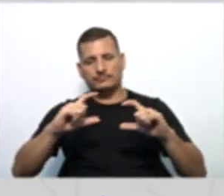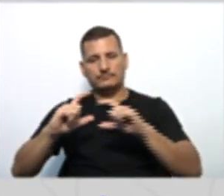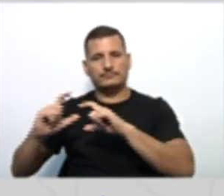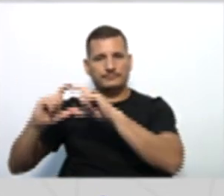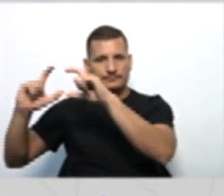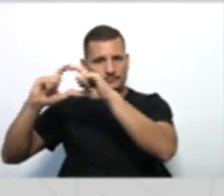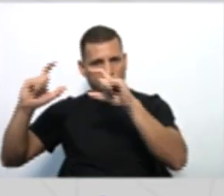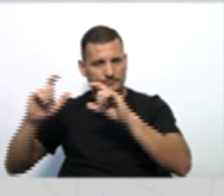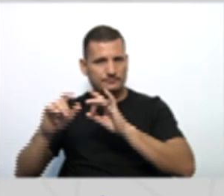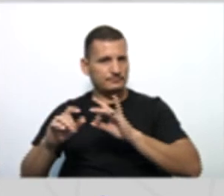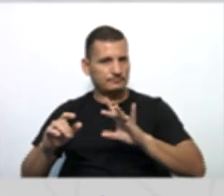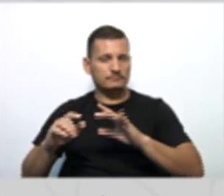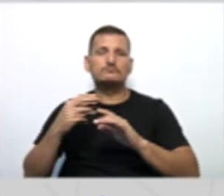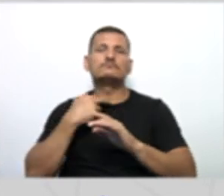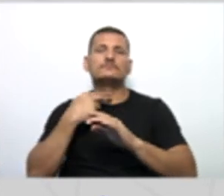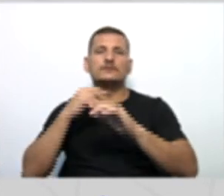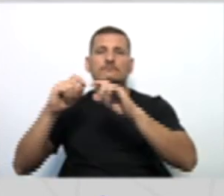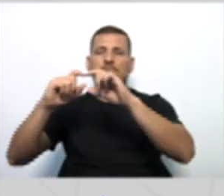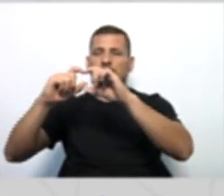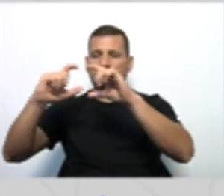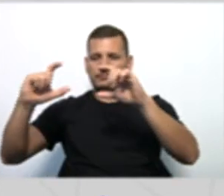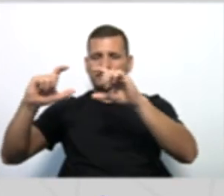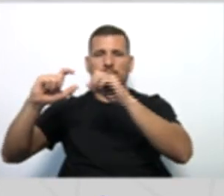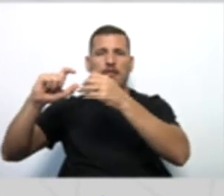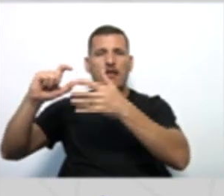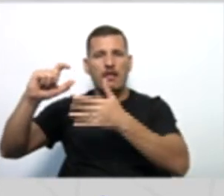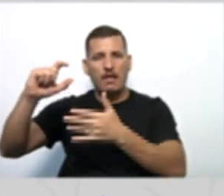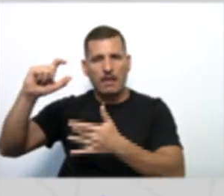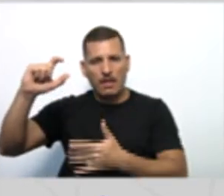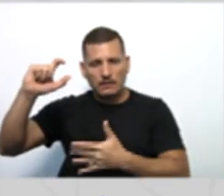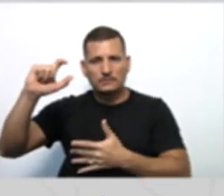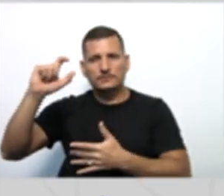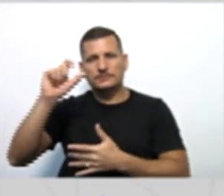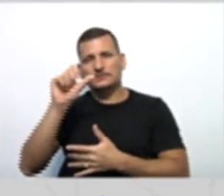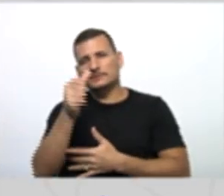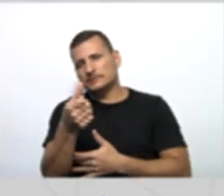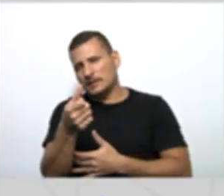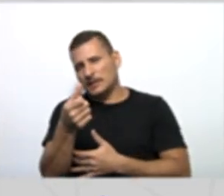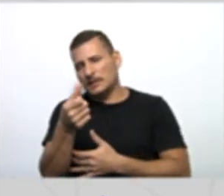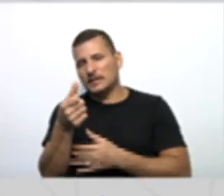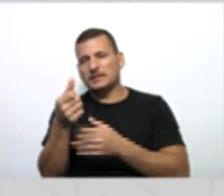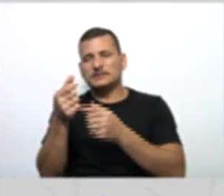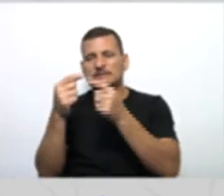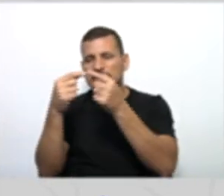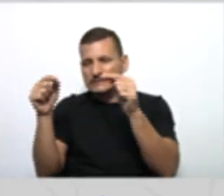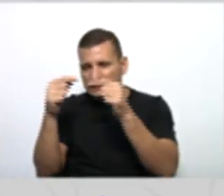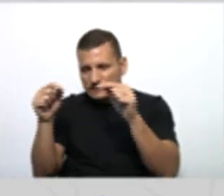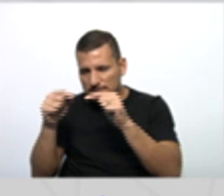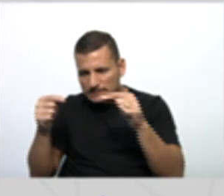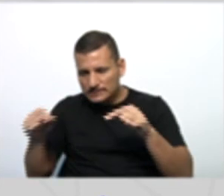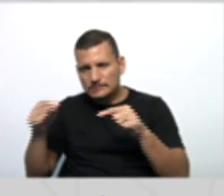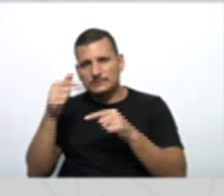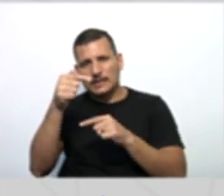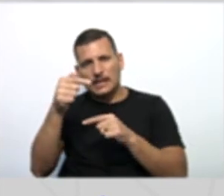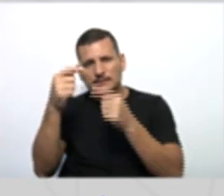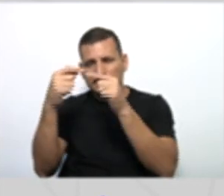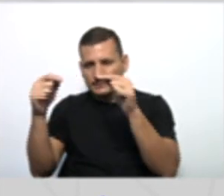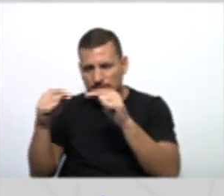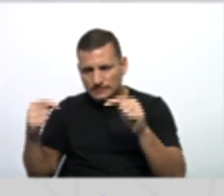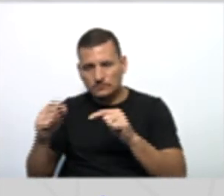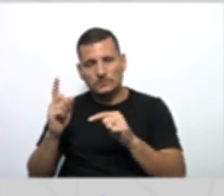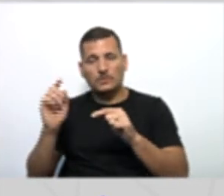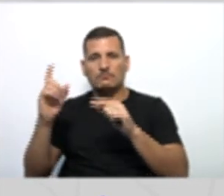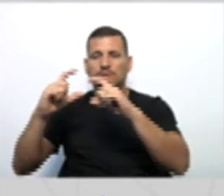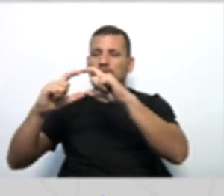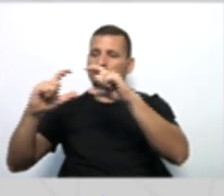um parágrafo longo com 6, 7, 8, 10 linhas, sem ponto. Então, né, parágrafos